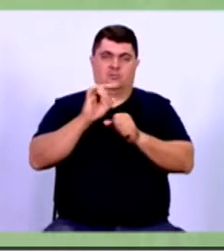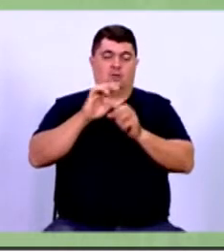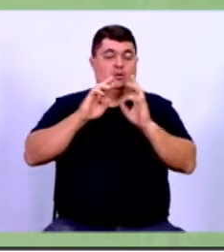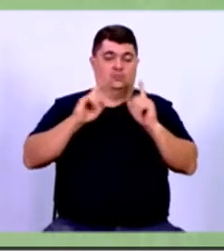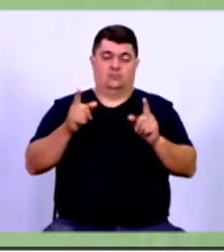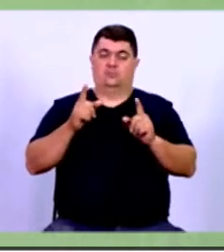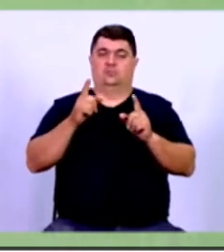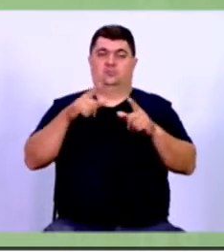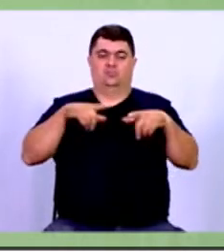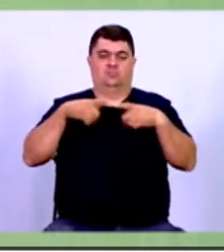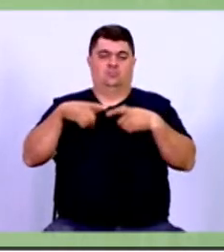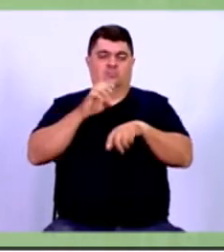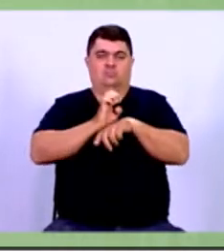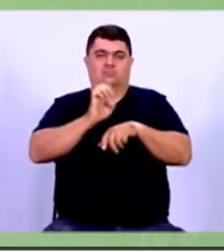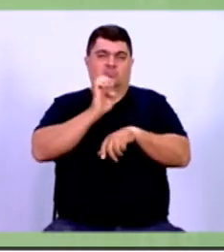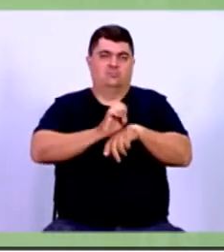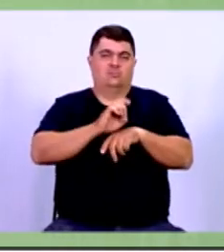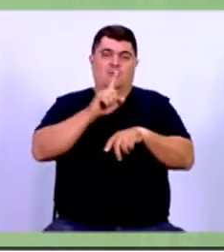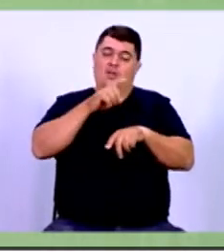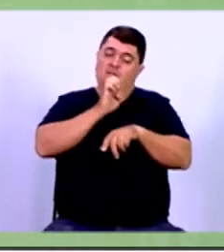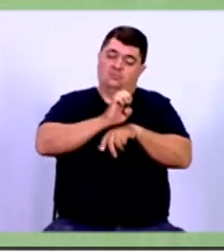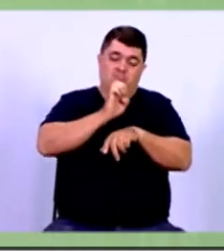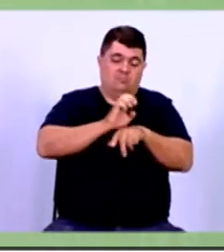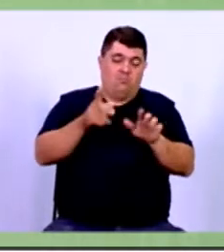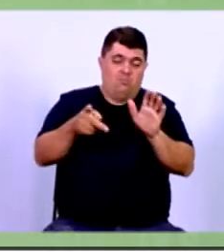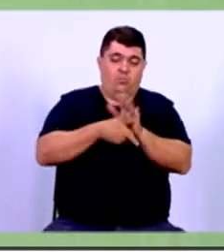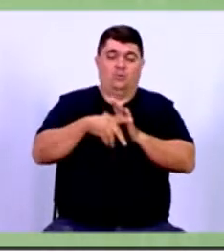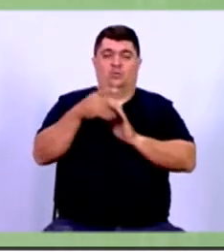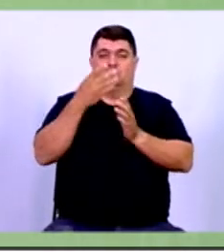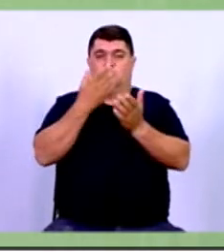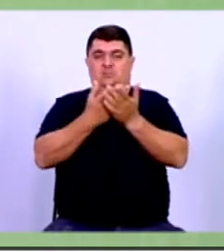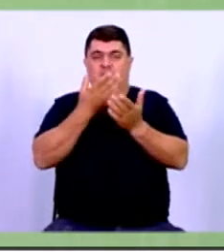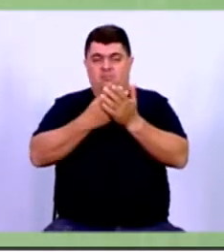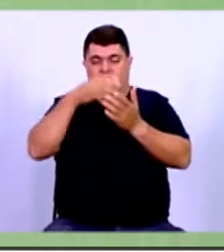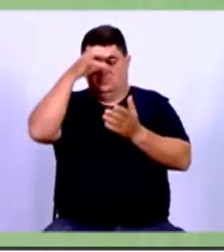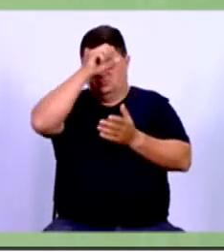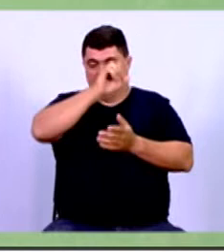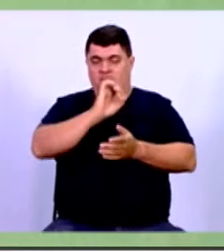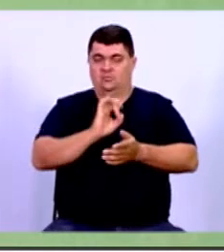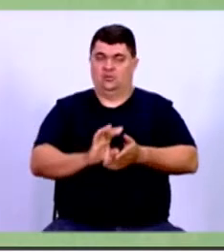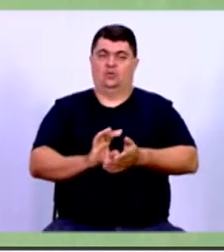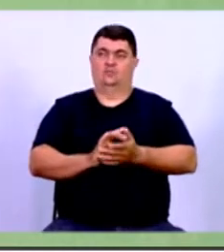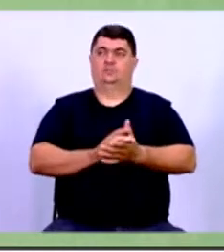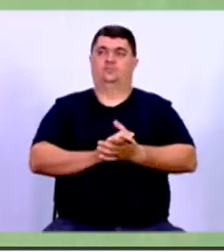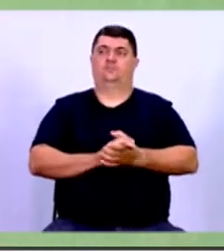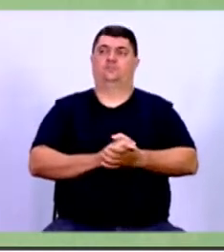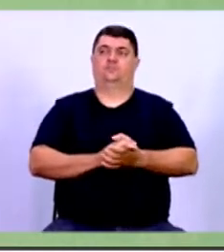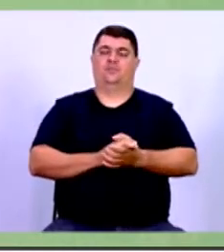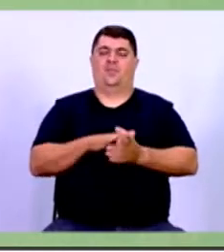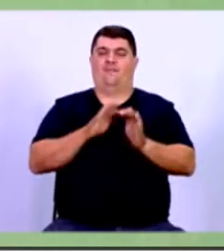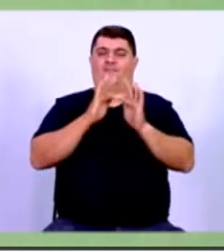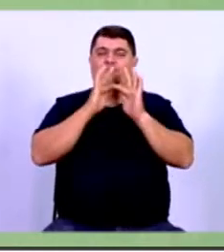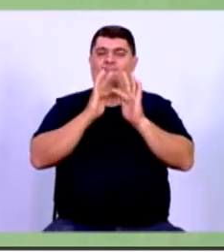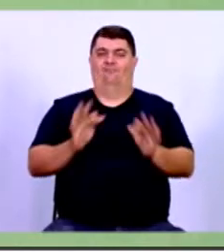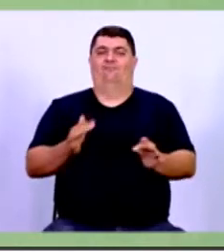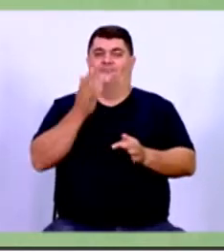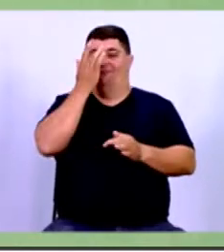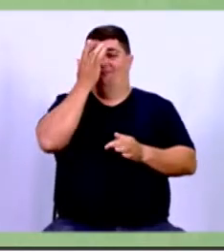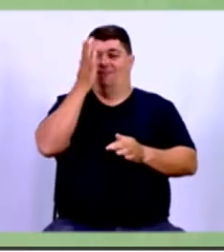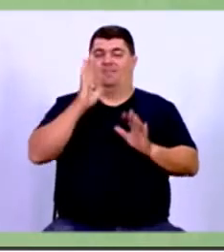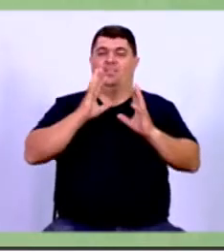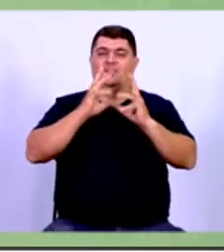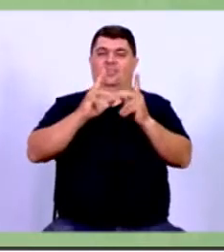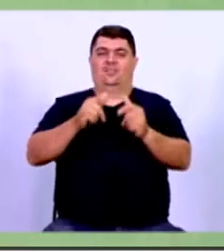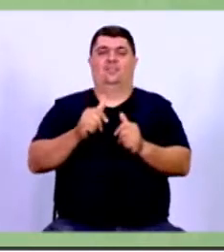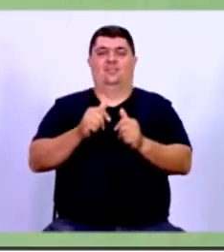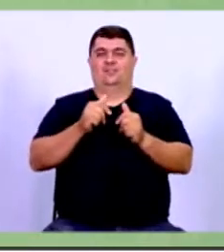outra relação de emprego. É que ele é um ato educativo. Ele não é relação de emprego. Essa foi moleza, né? Todos os polos aí que